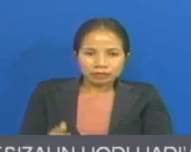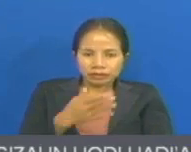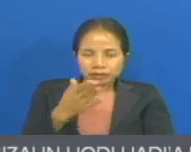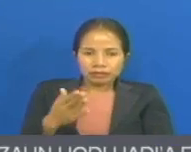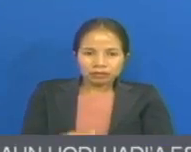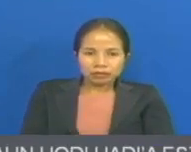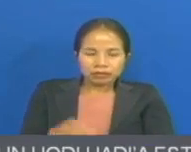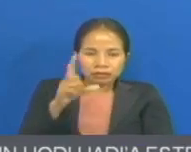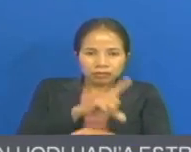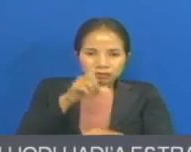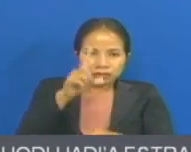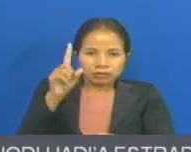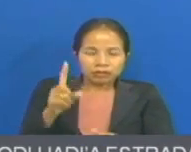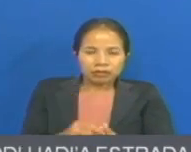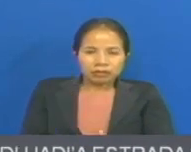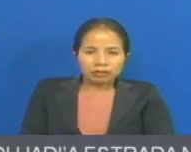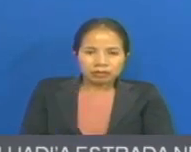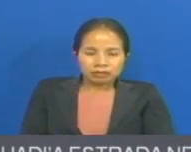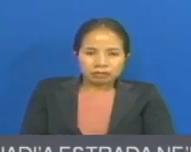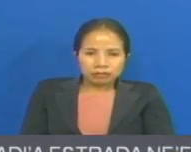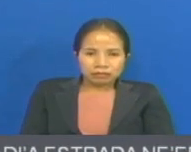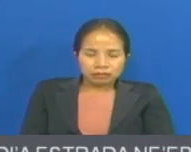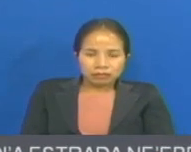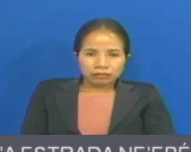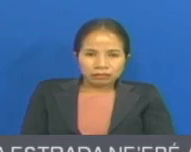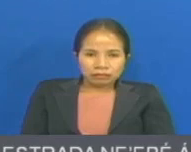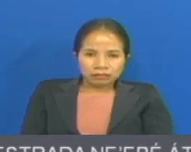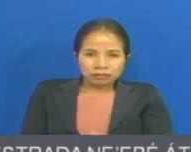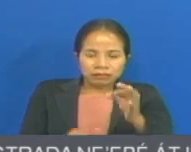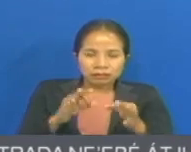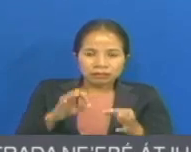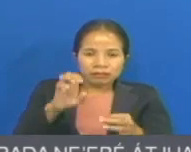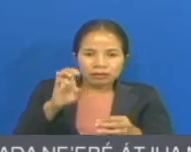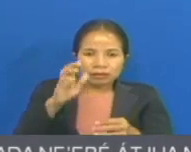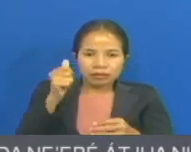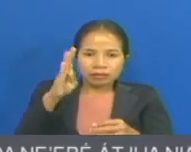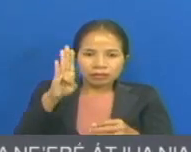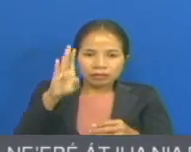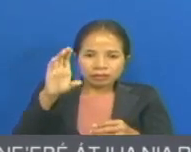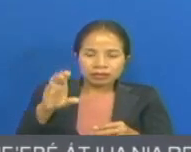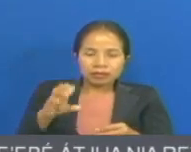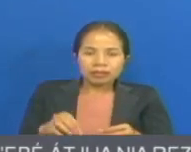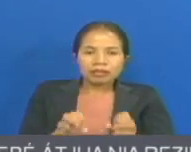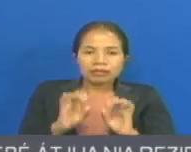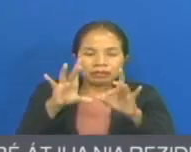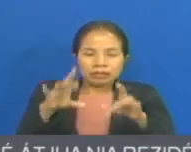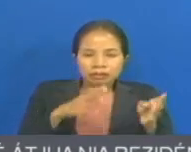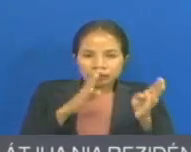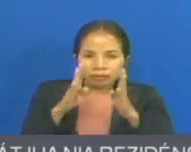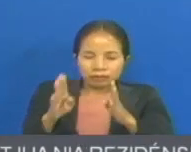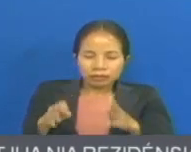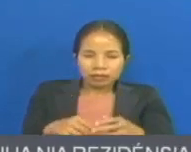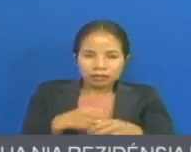ida ni larang materi saya ABC Australia masih prepara saya experience ba